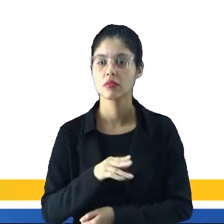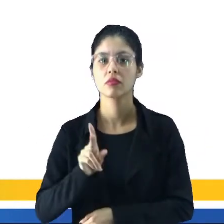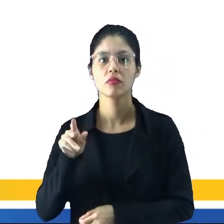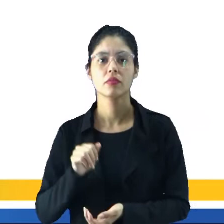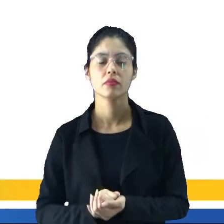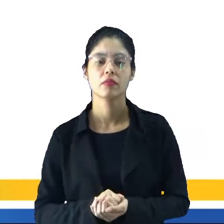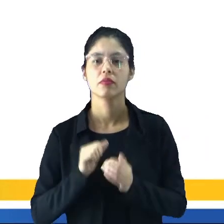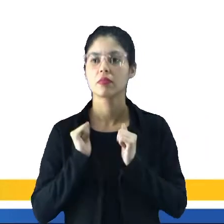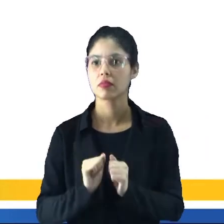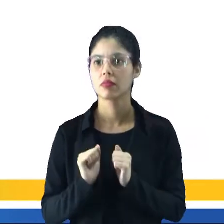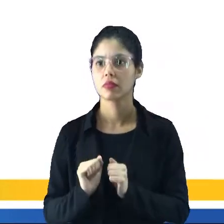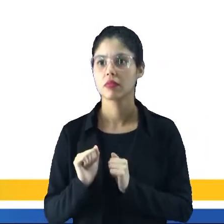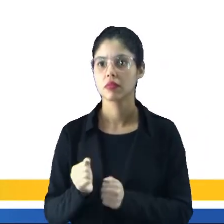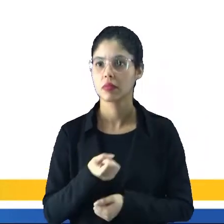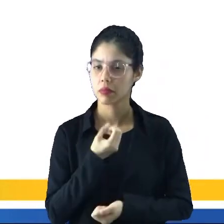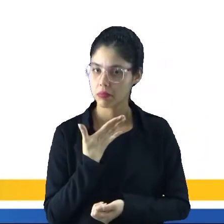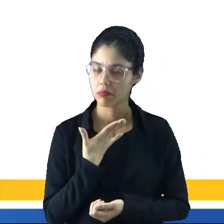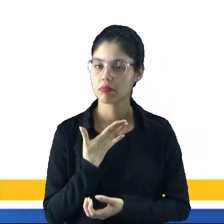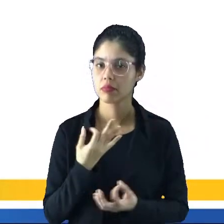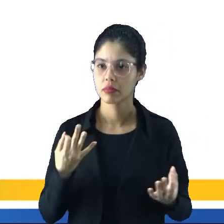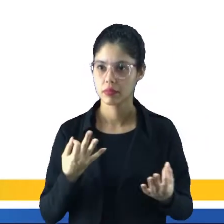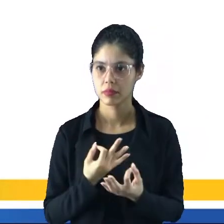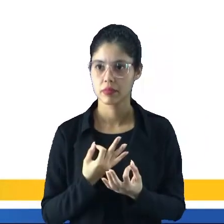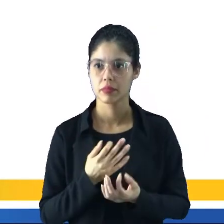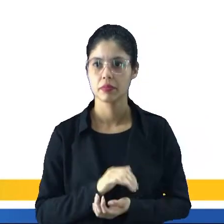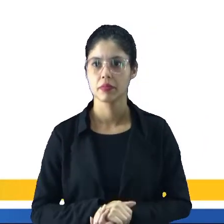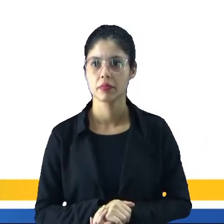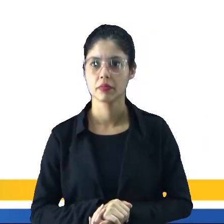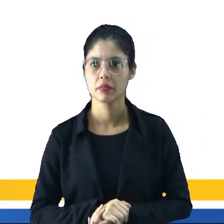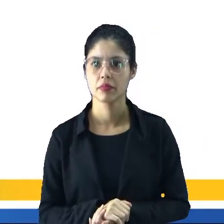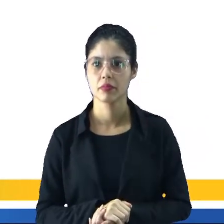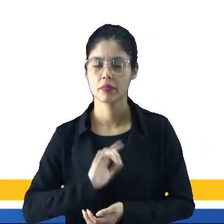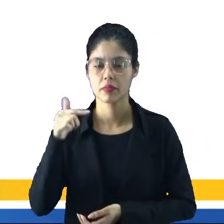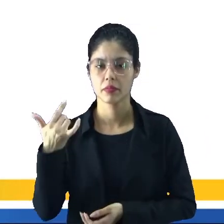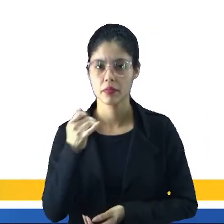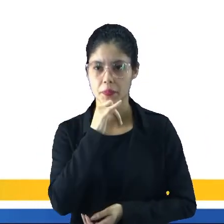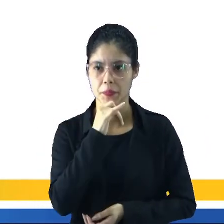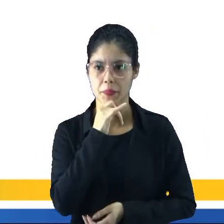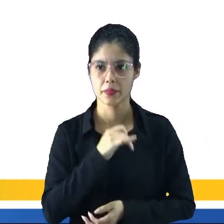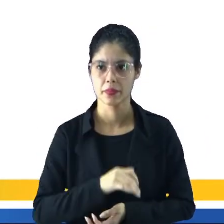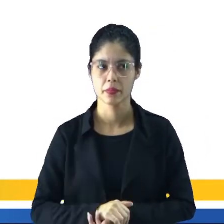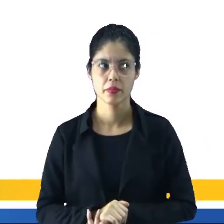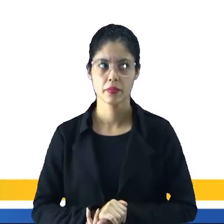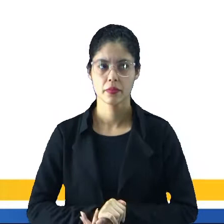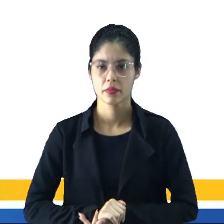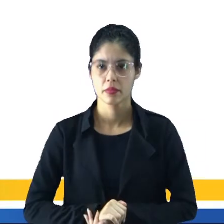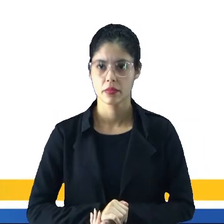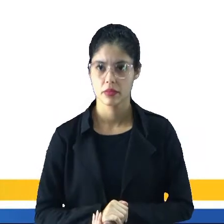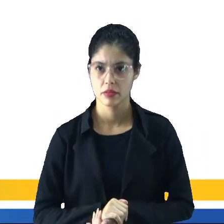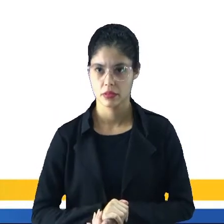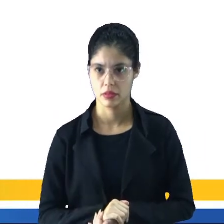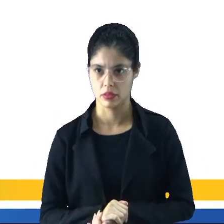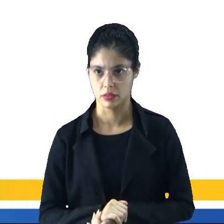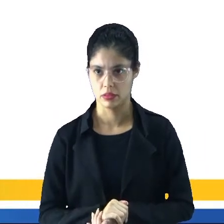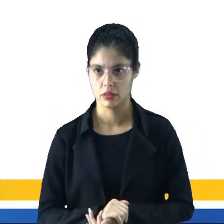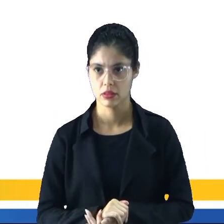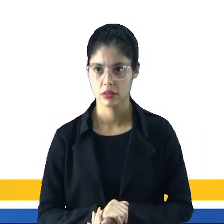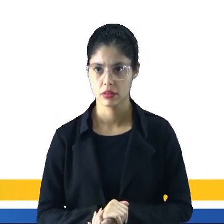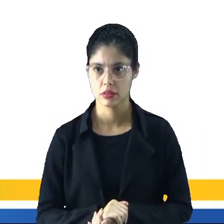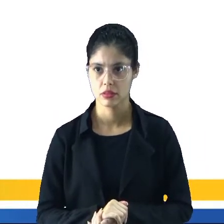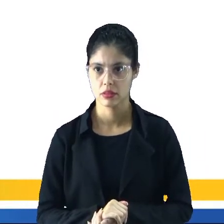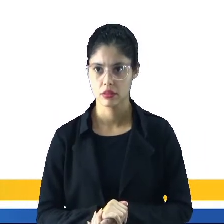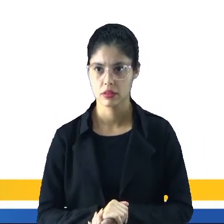e netos possam se beneficiar deles. Próximo exemplo. She and her husband